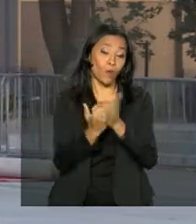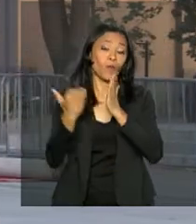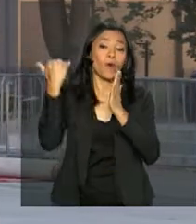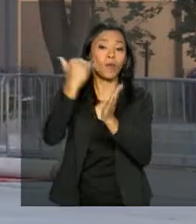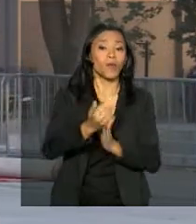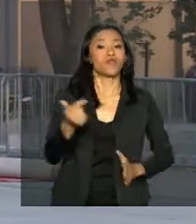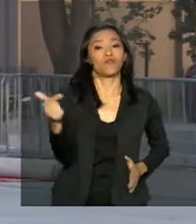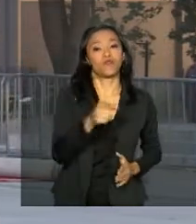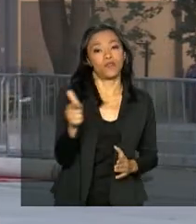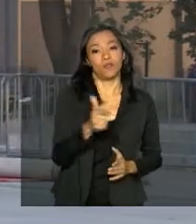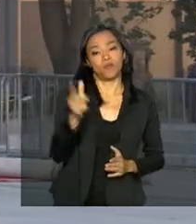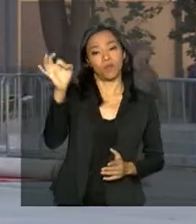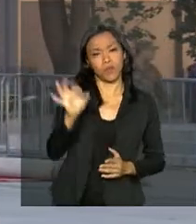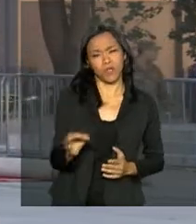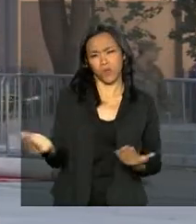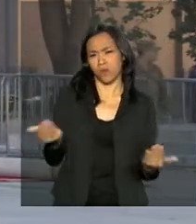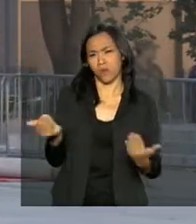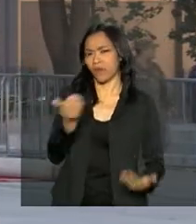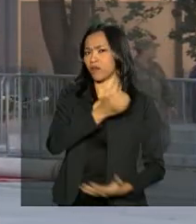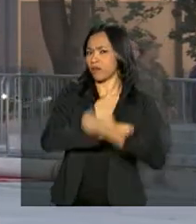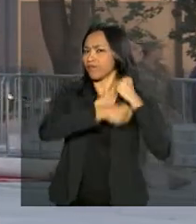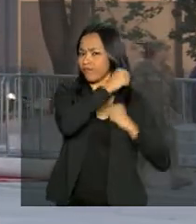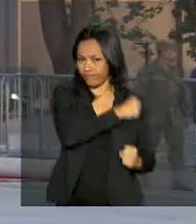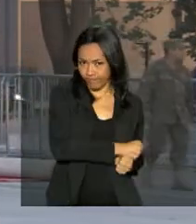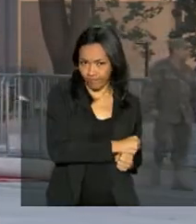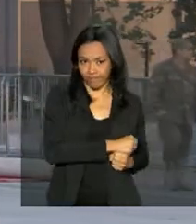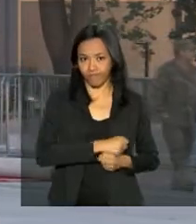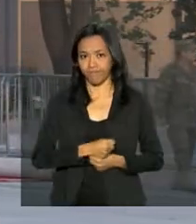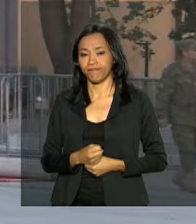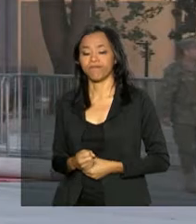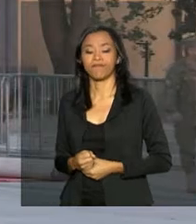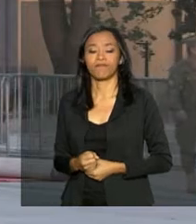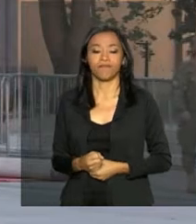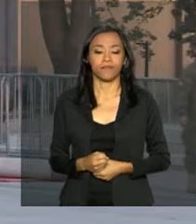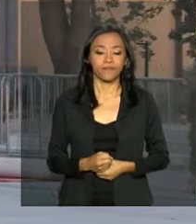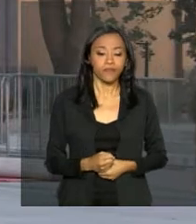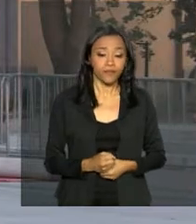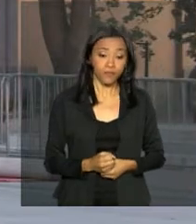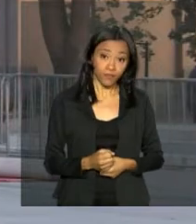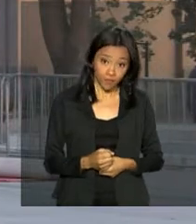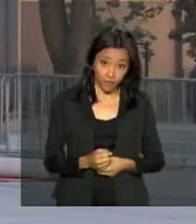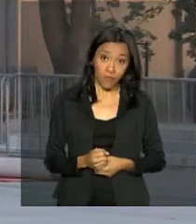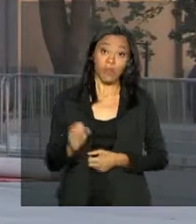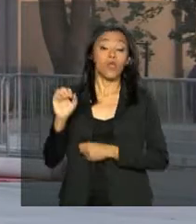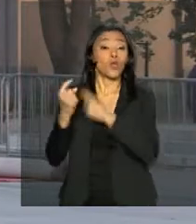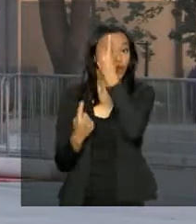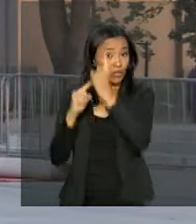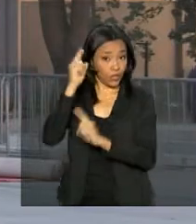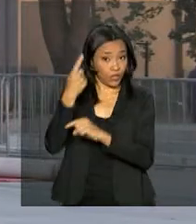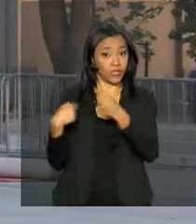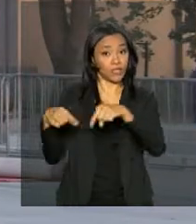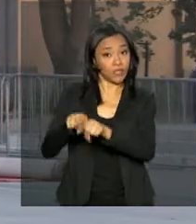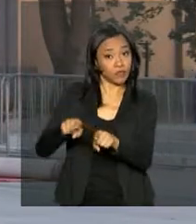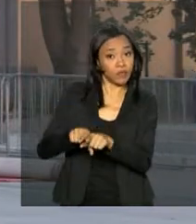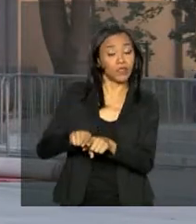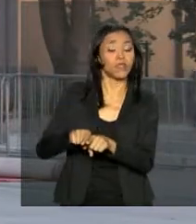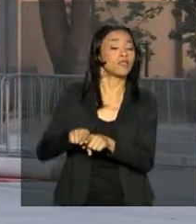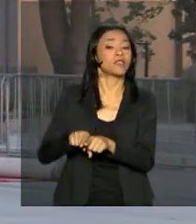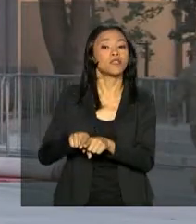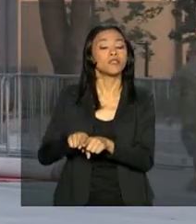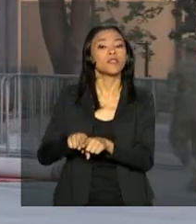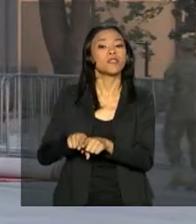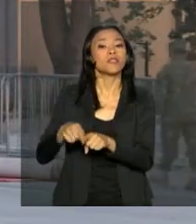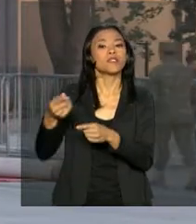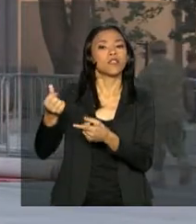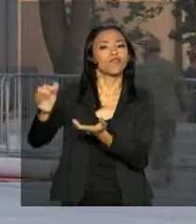em relação ao ano anterior o chile também é no brasil nem os investimentos chilenos